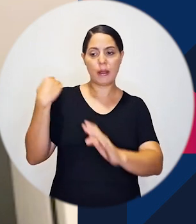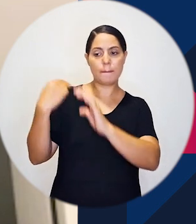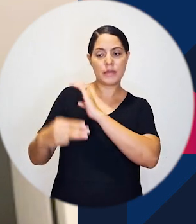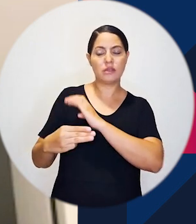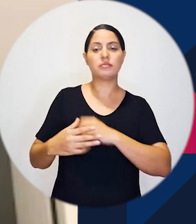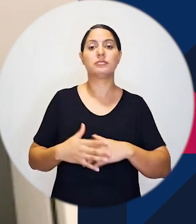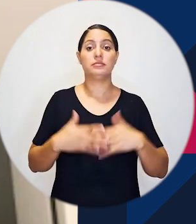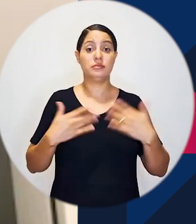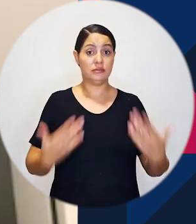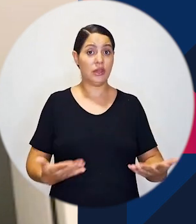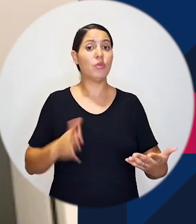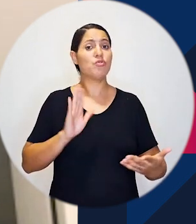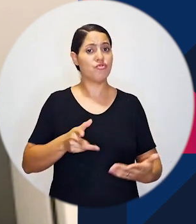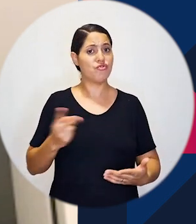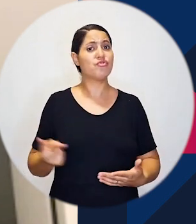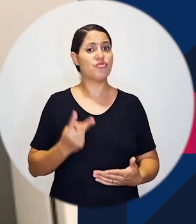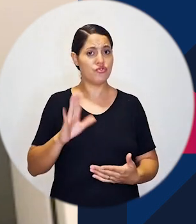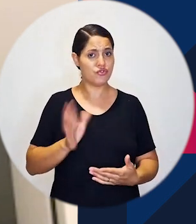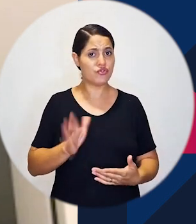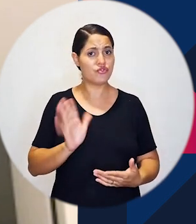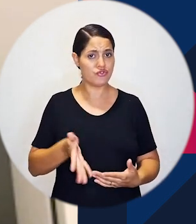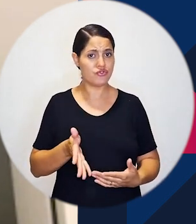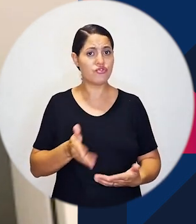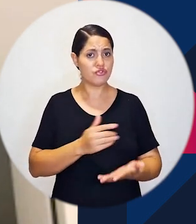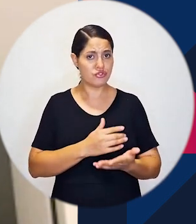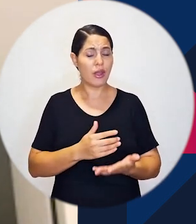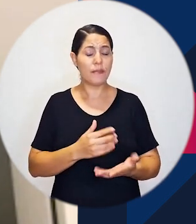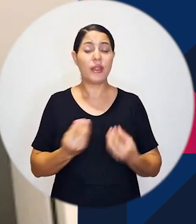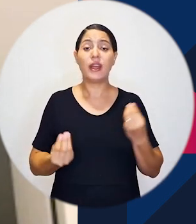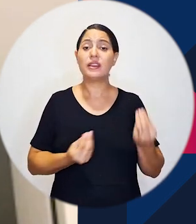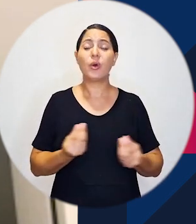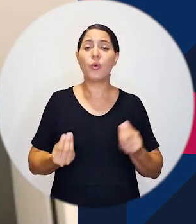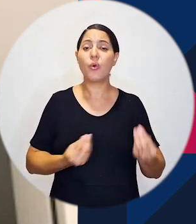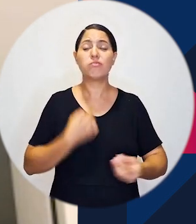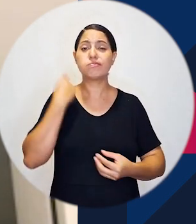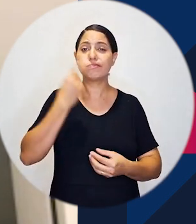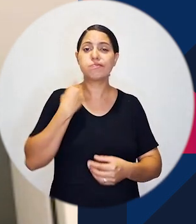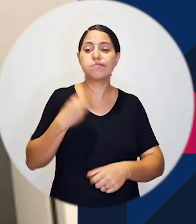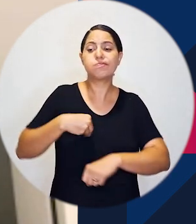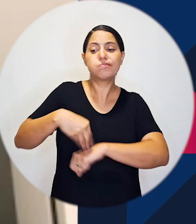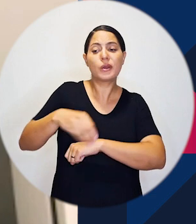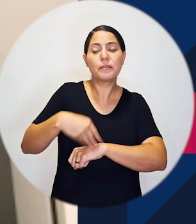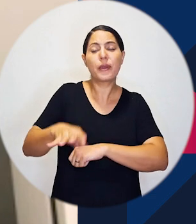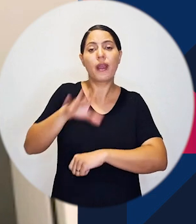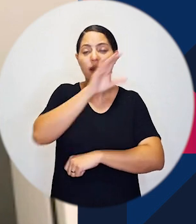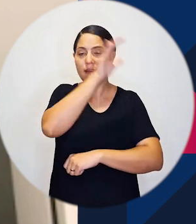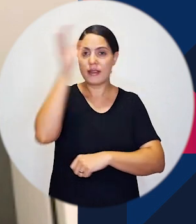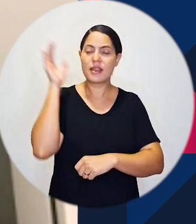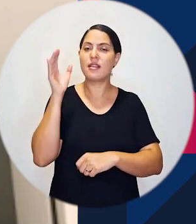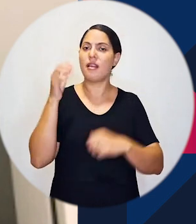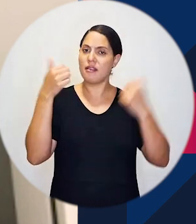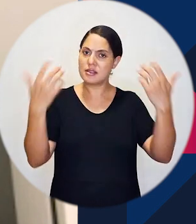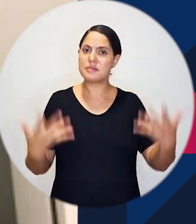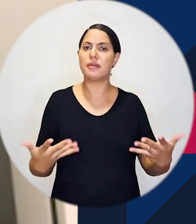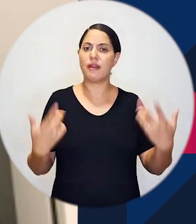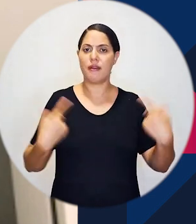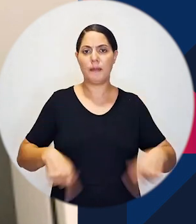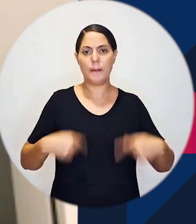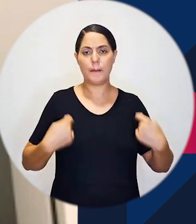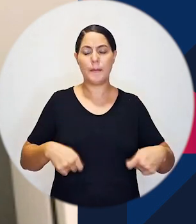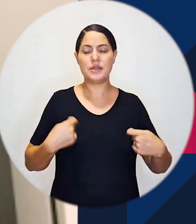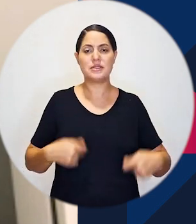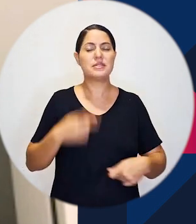advocacia precisa estar atenta a essa novidade para orientar os seus clientes para